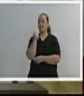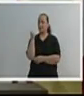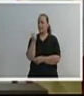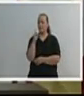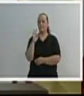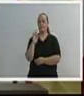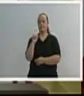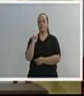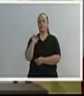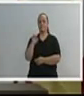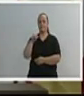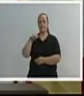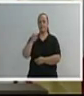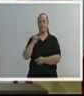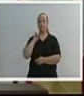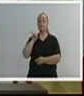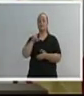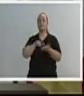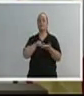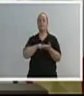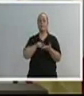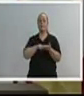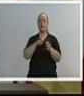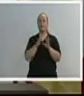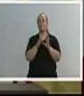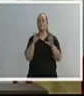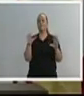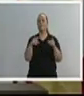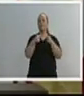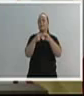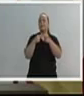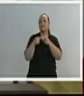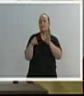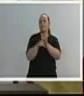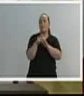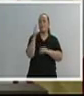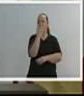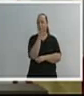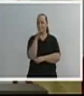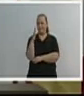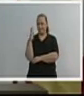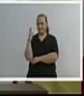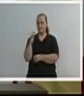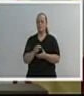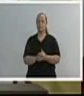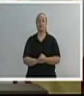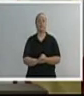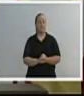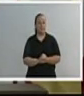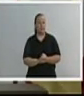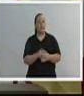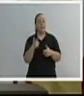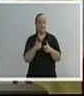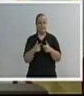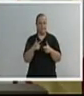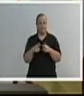se fala em LAU. LAU é a famosa licença ambiental, Célio Dias. Há um problema muito sério. As empresas estão saindo do